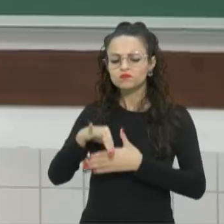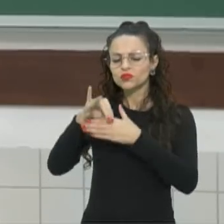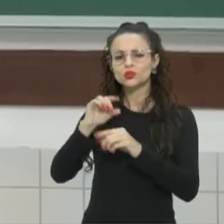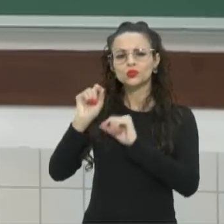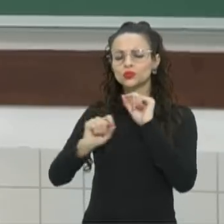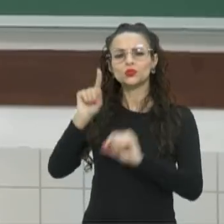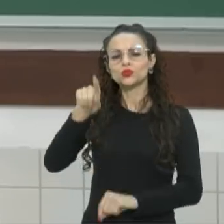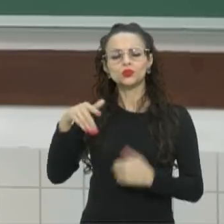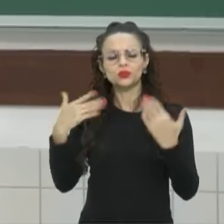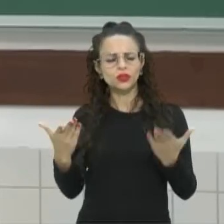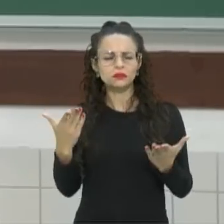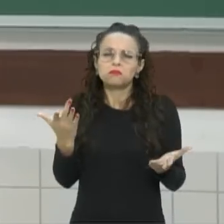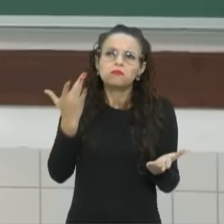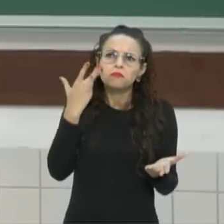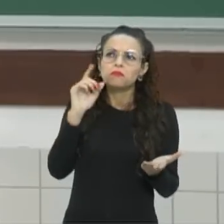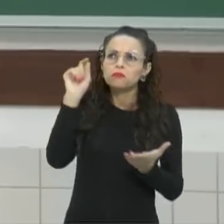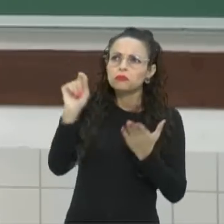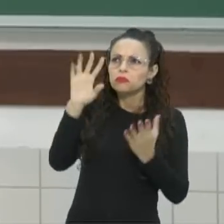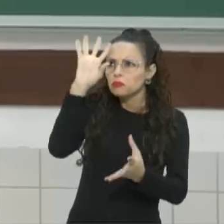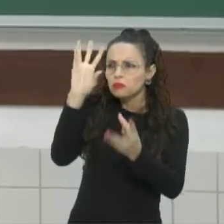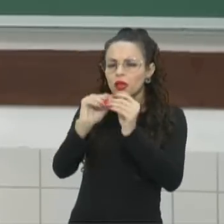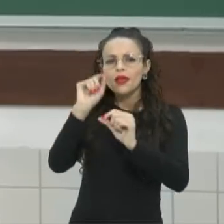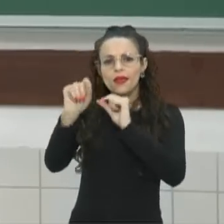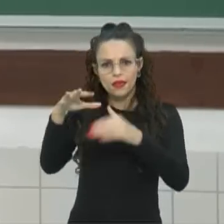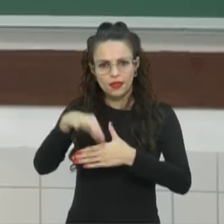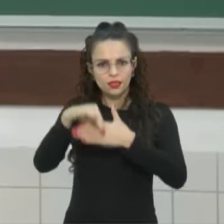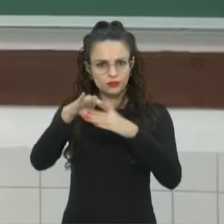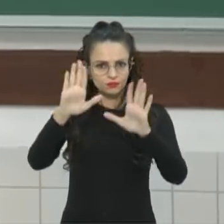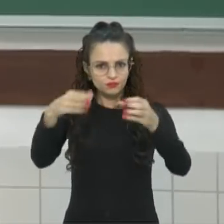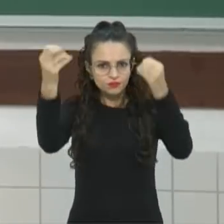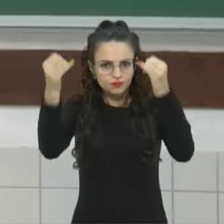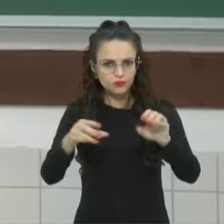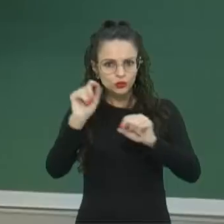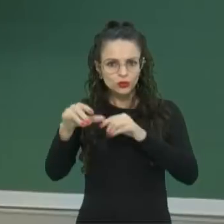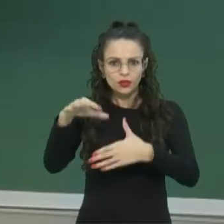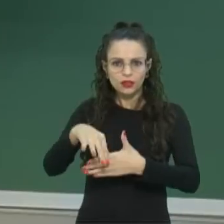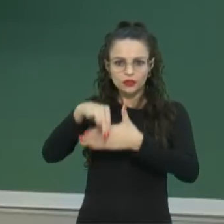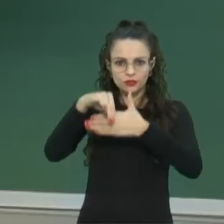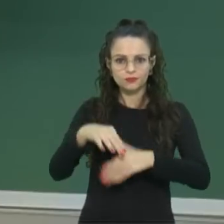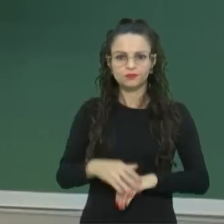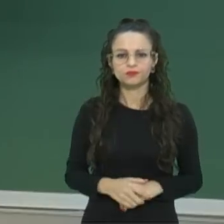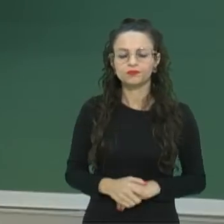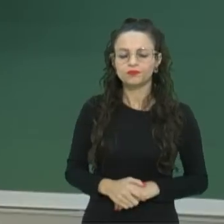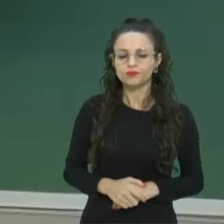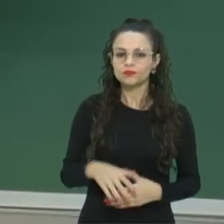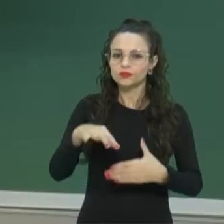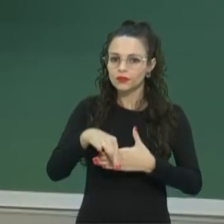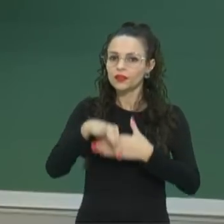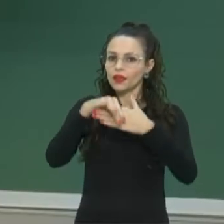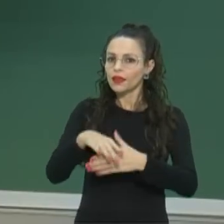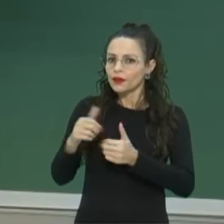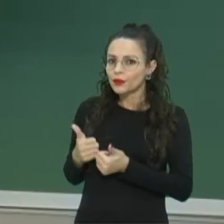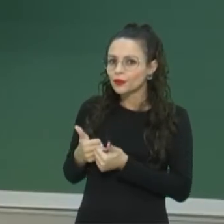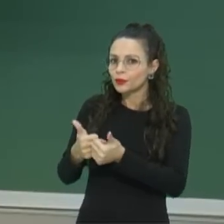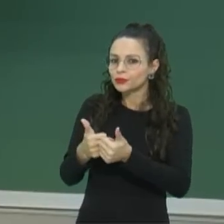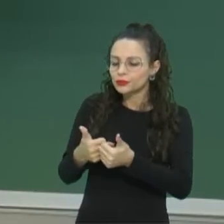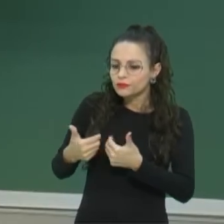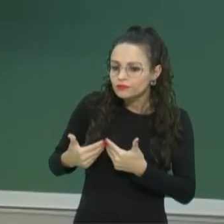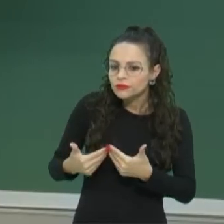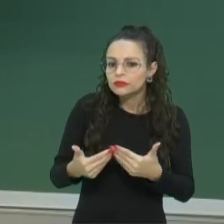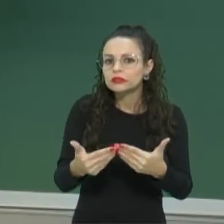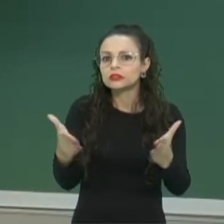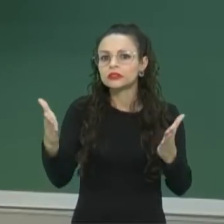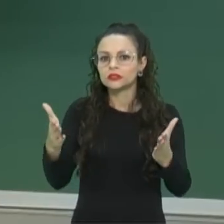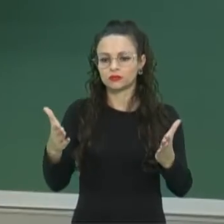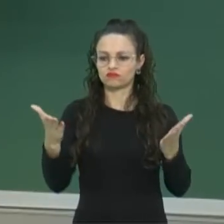não sabe entender, de fato, o que seria um líder. Então agora eu vou explicar para vocês o que seria um líder. Líder é o condutor, o guia, o